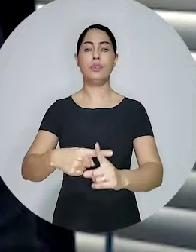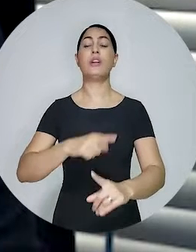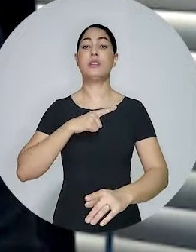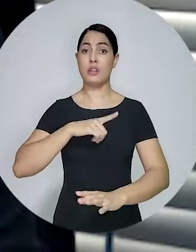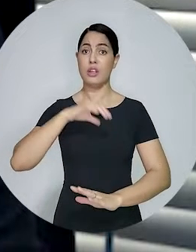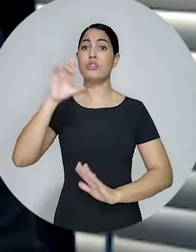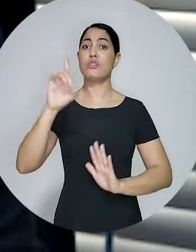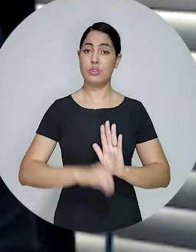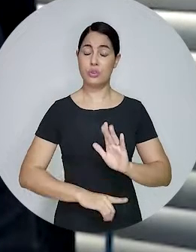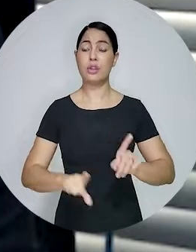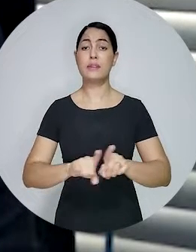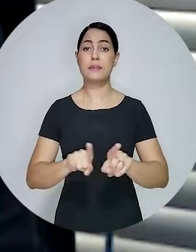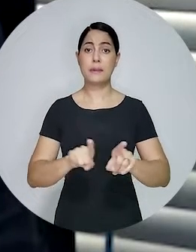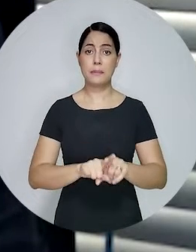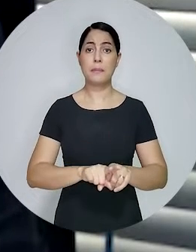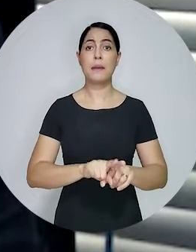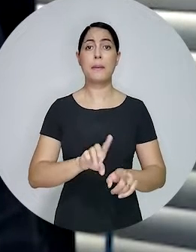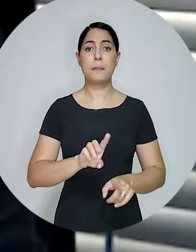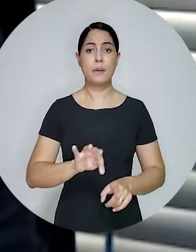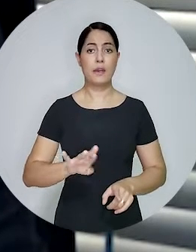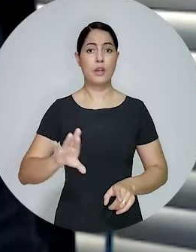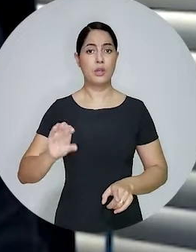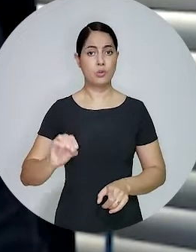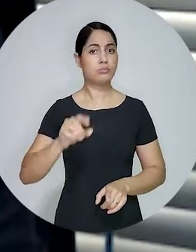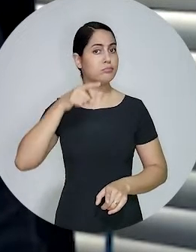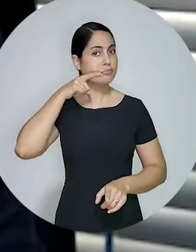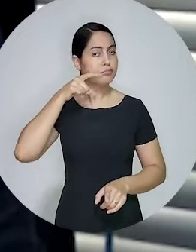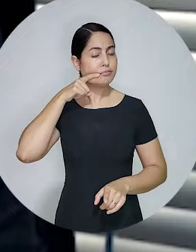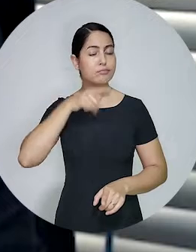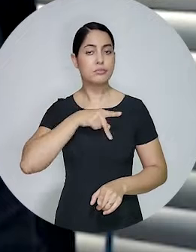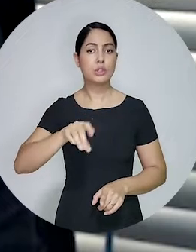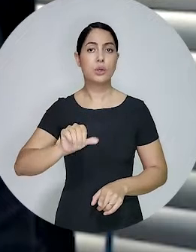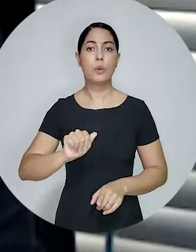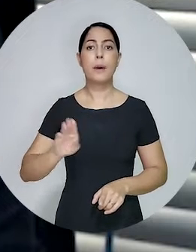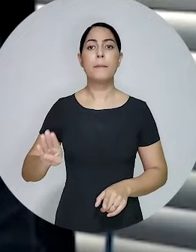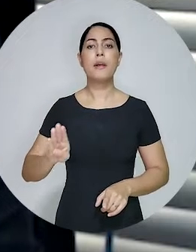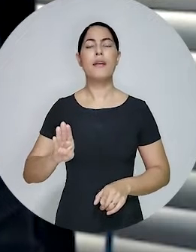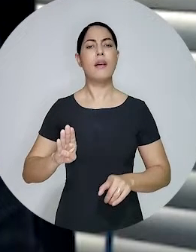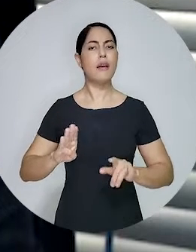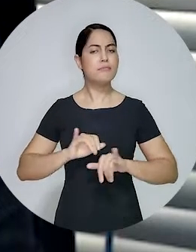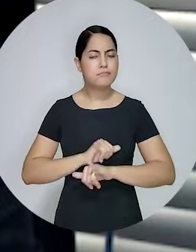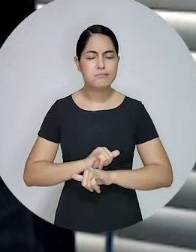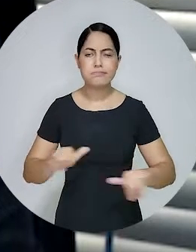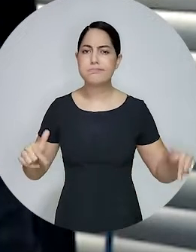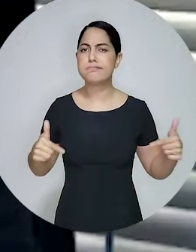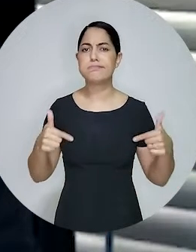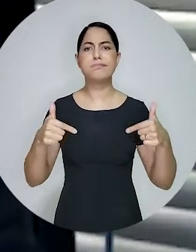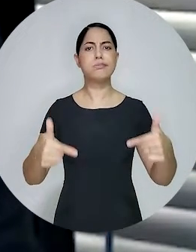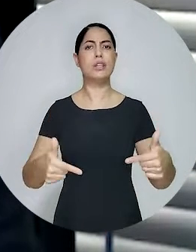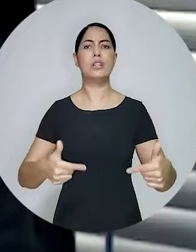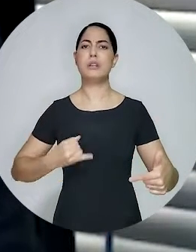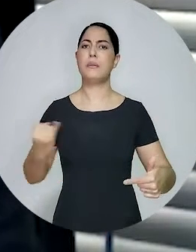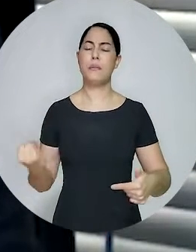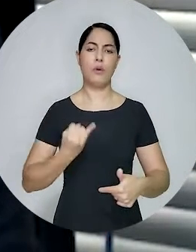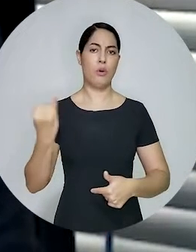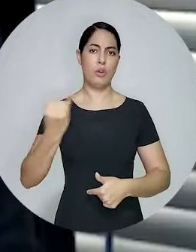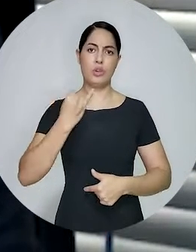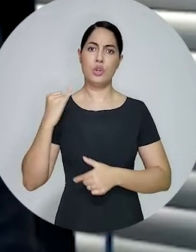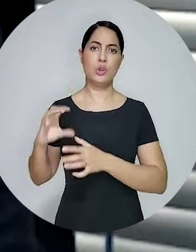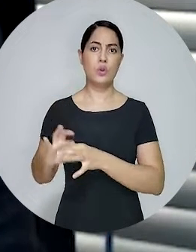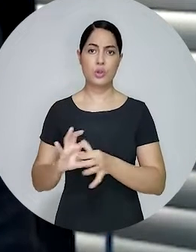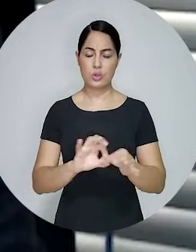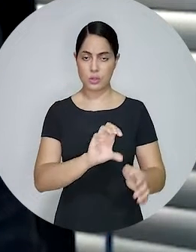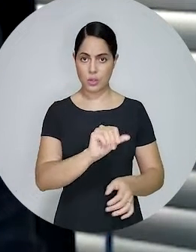várias frentes de atuação. A diretoria e o presidente Pedro Simonetti têm como bandeira número 1 da